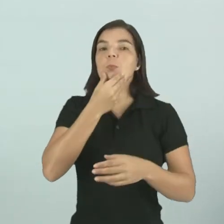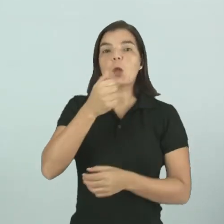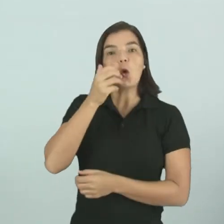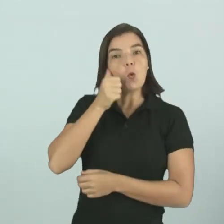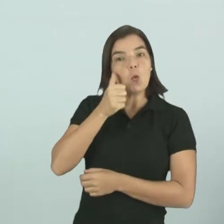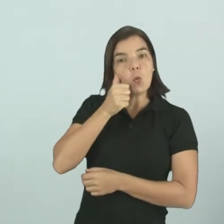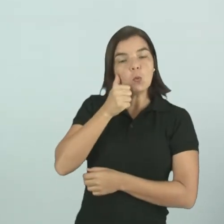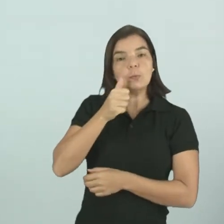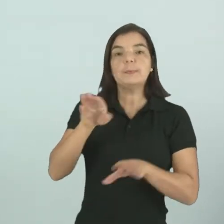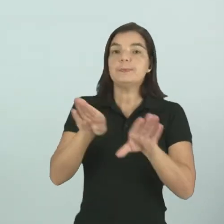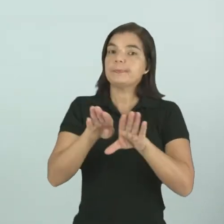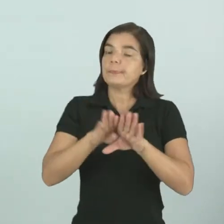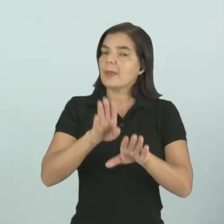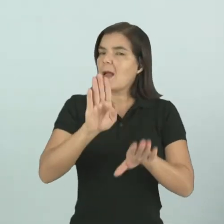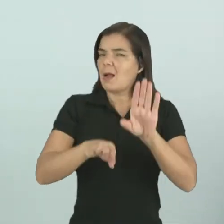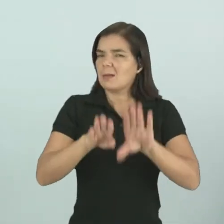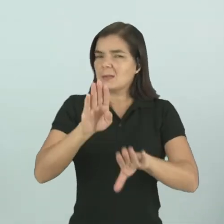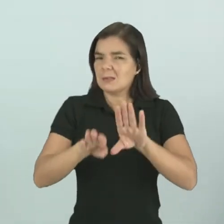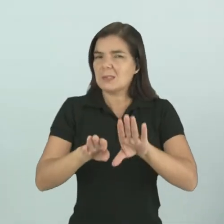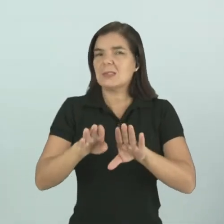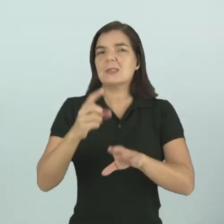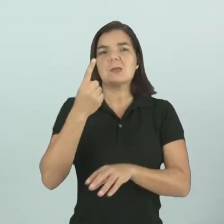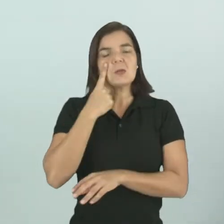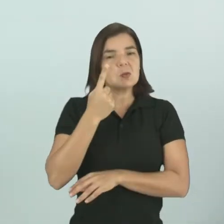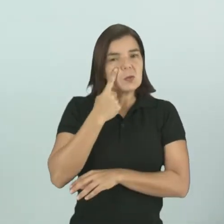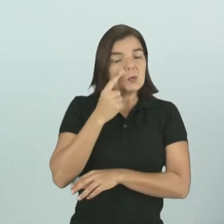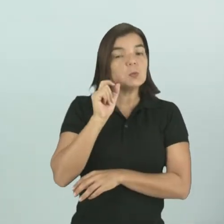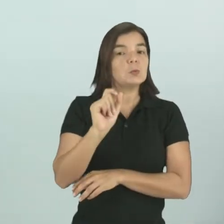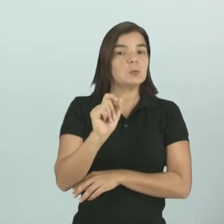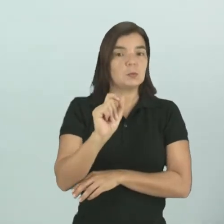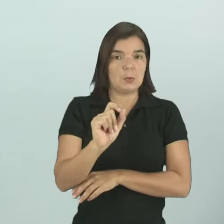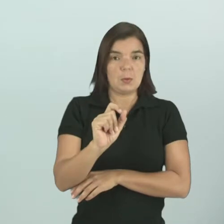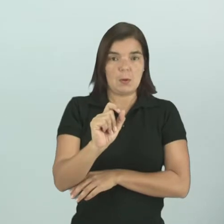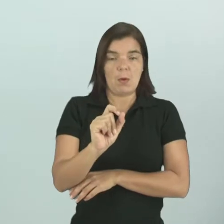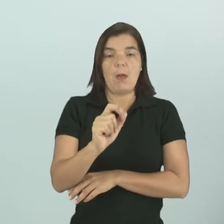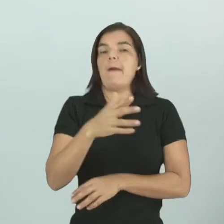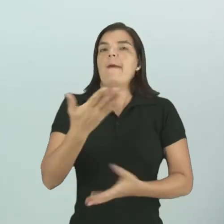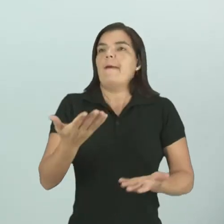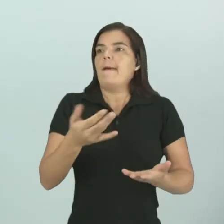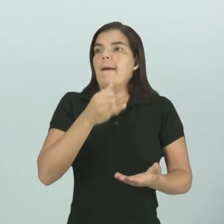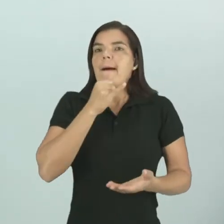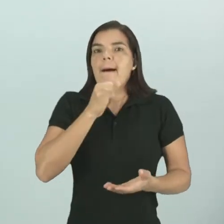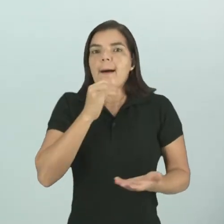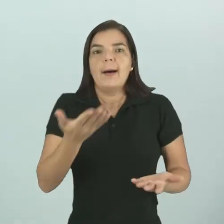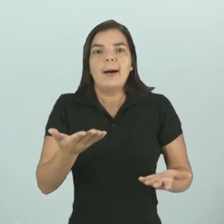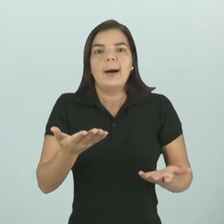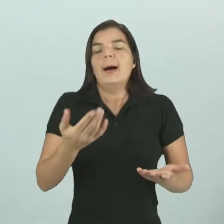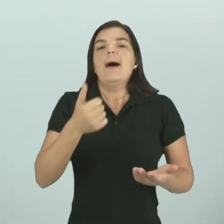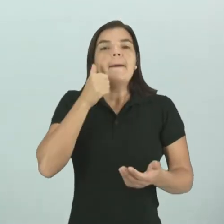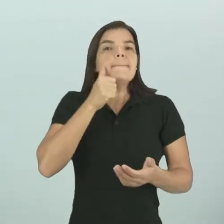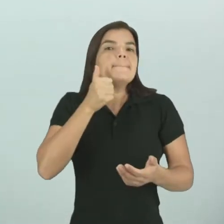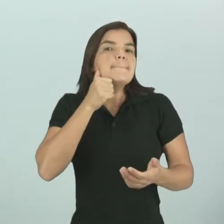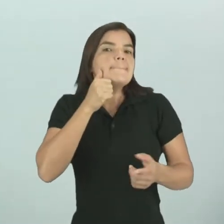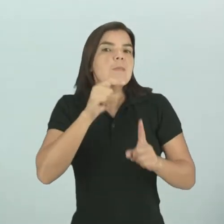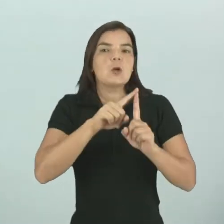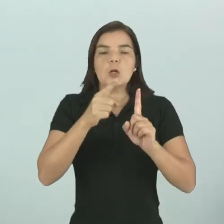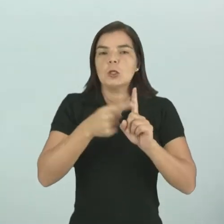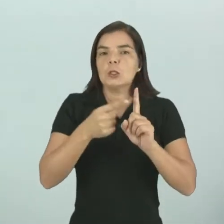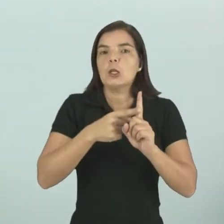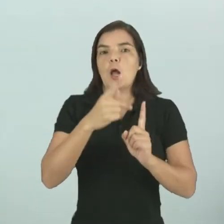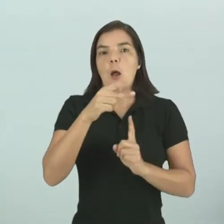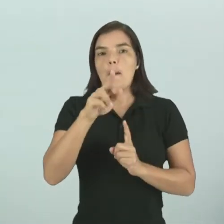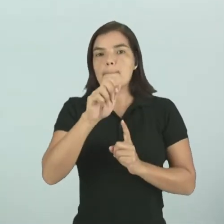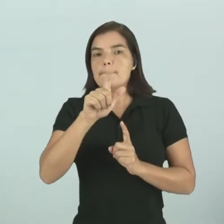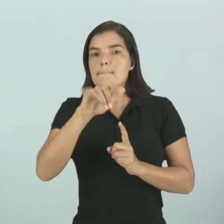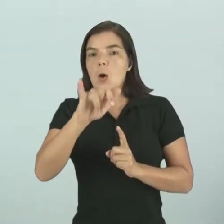a mulher, nem sempre nós vimos a maternidade, a questão da prole,